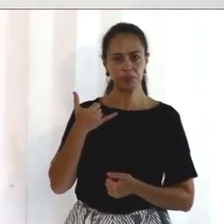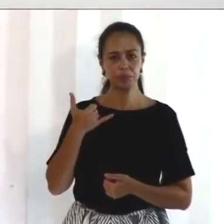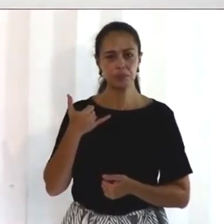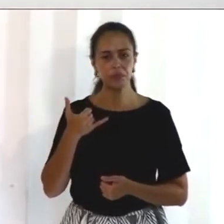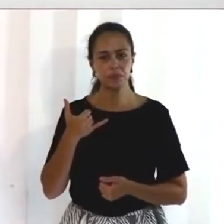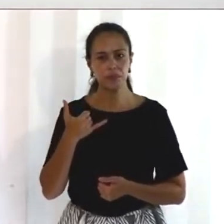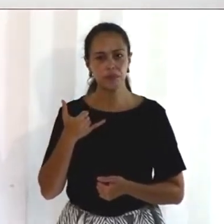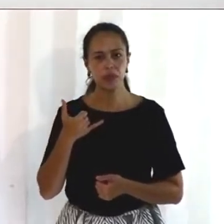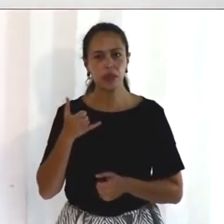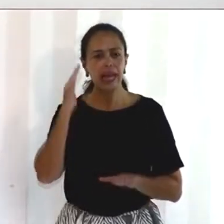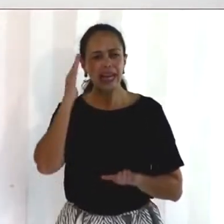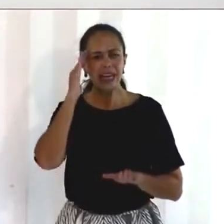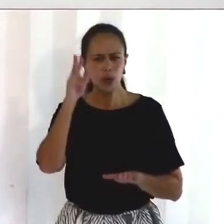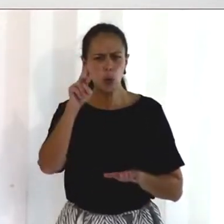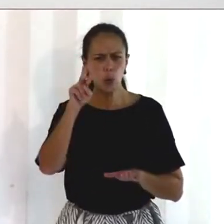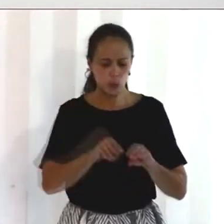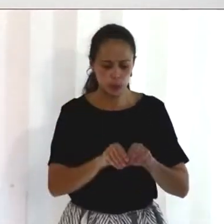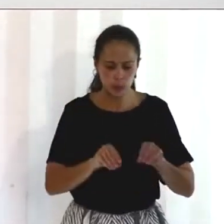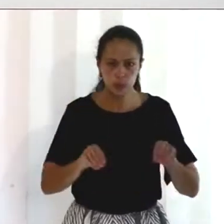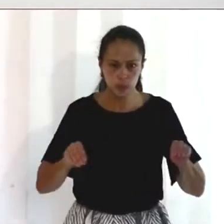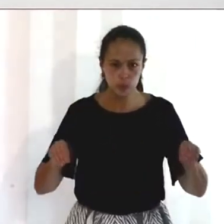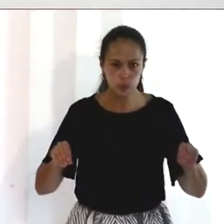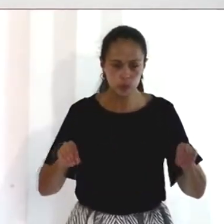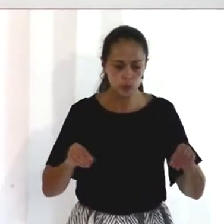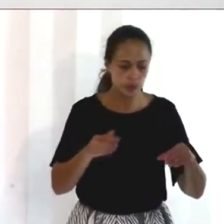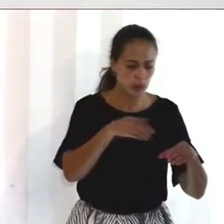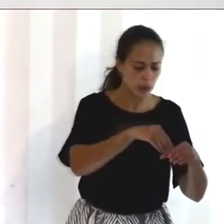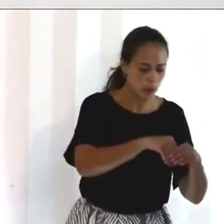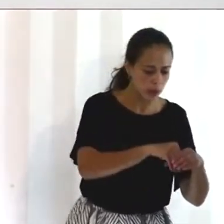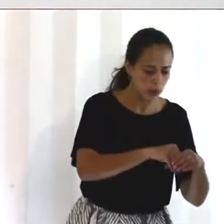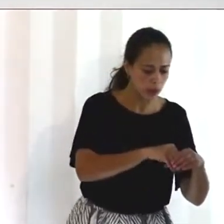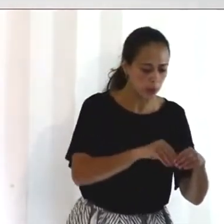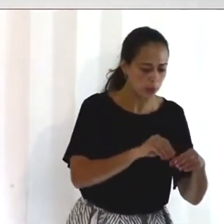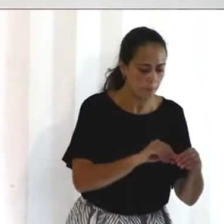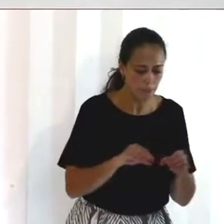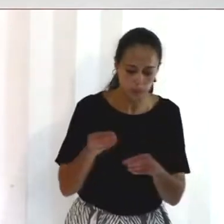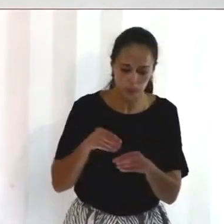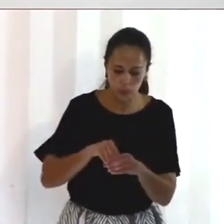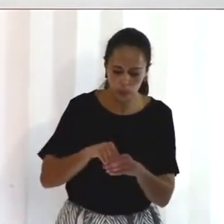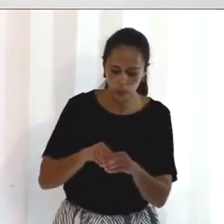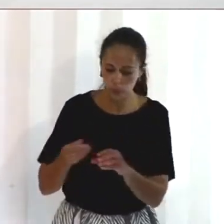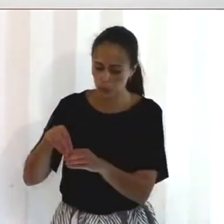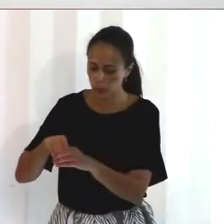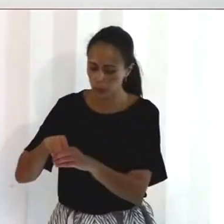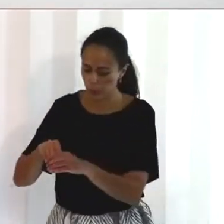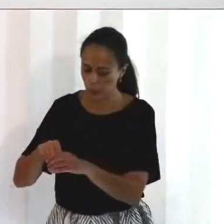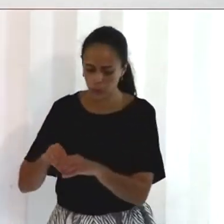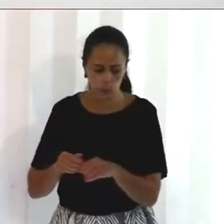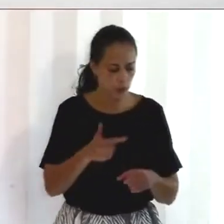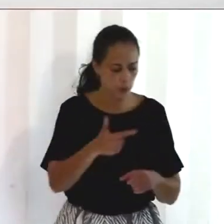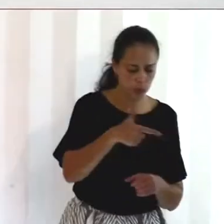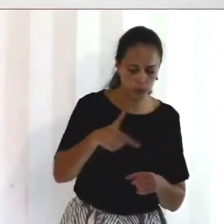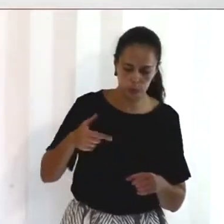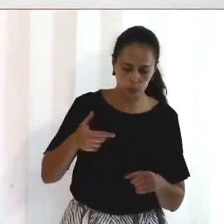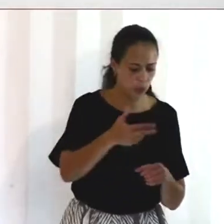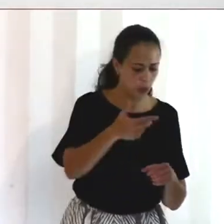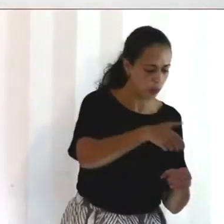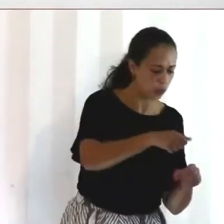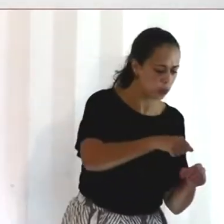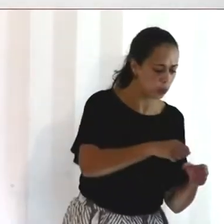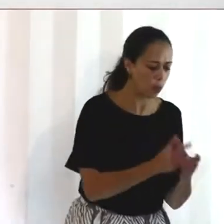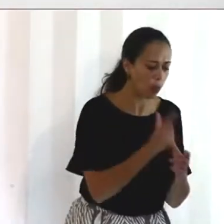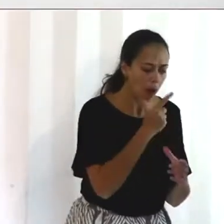a palavra? Qual é o solo que germina a palavra? Aquele solo que guardar a palavra, esse vai